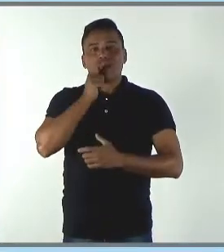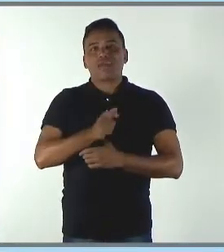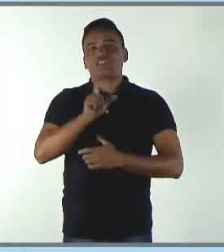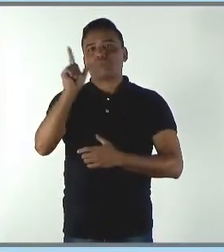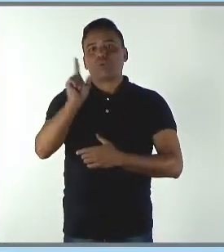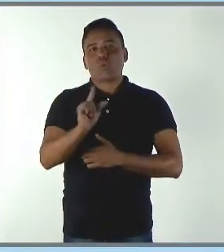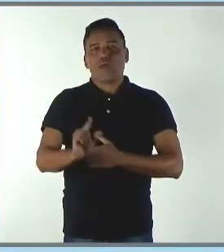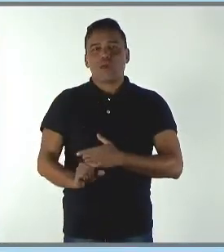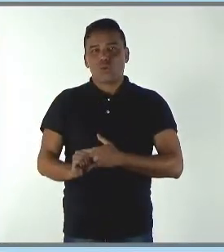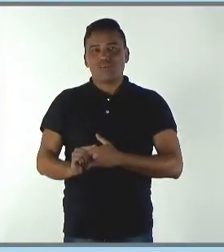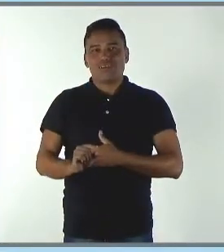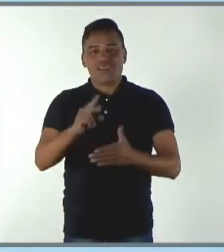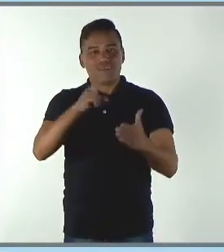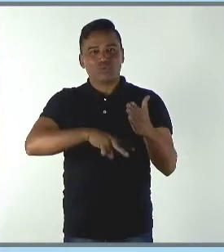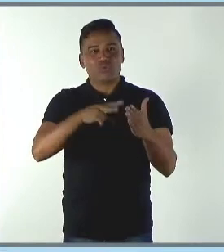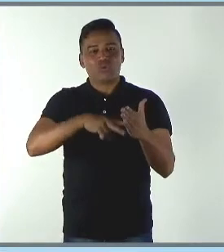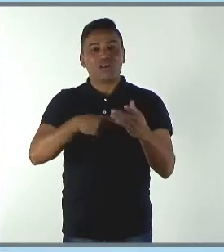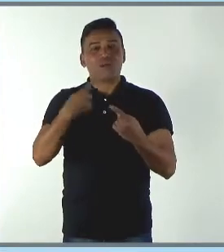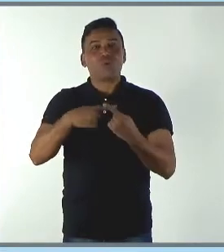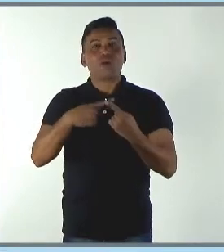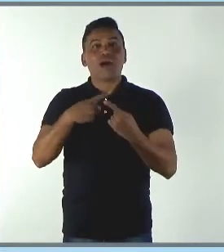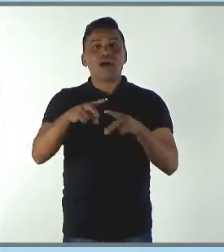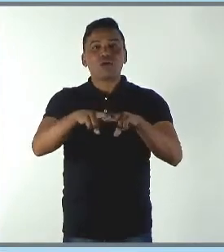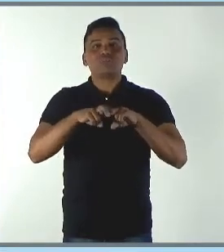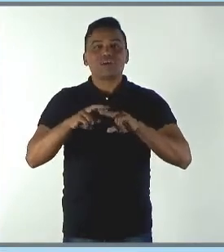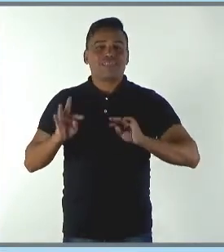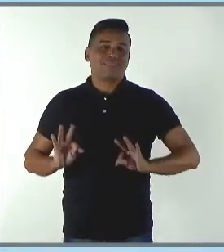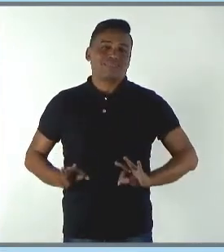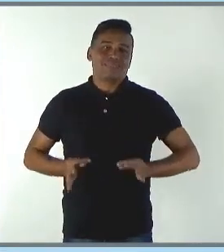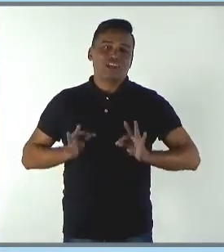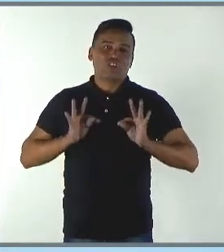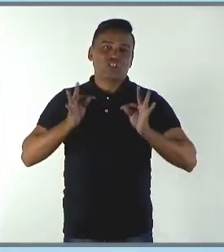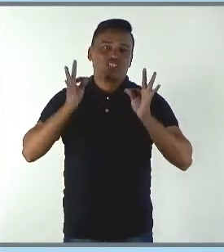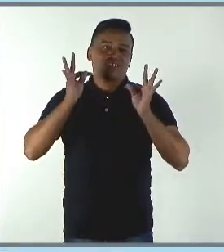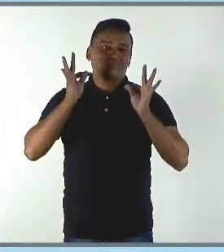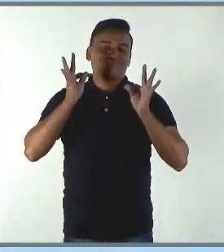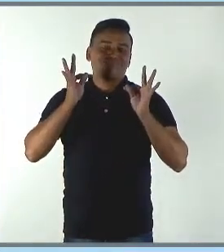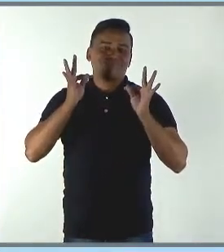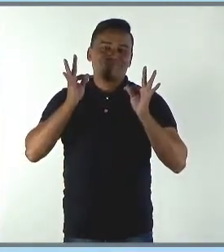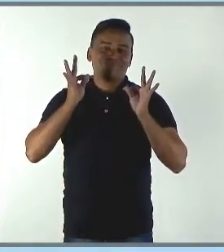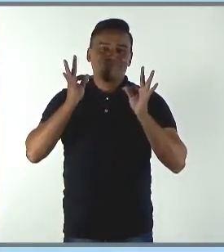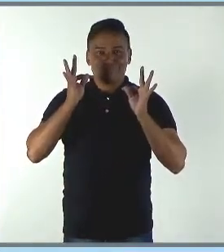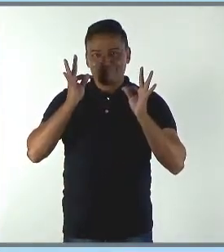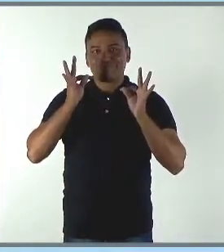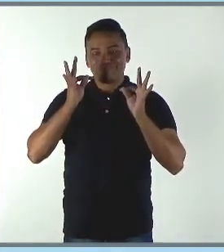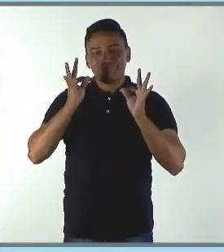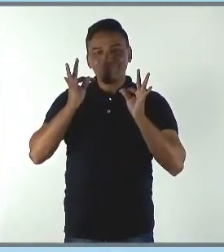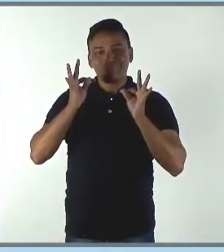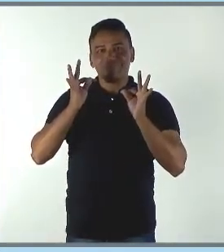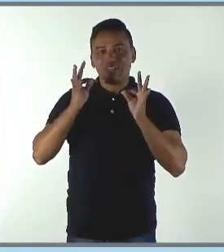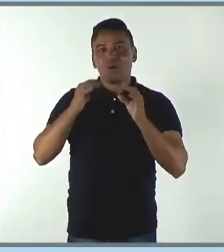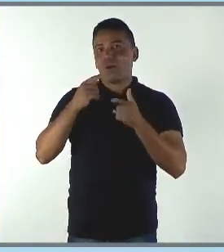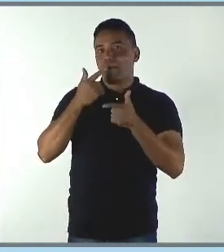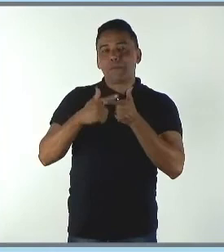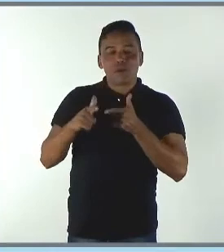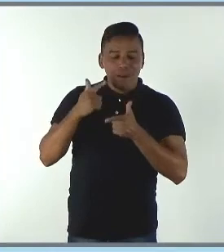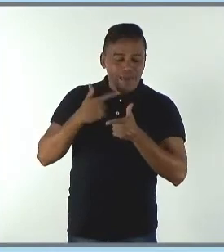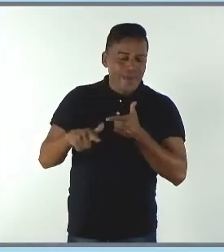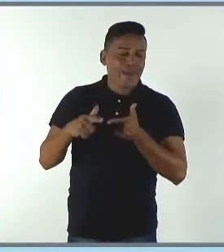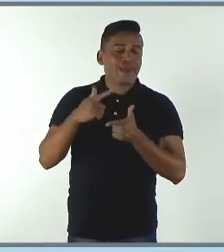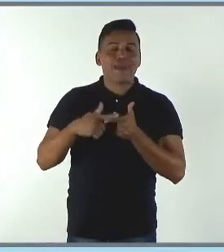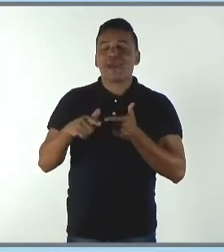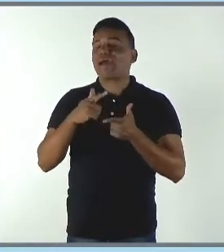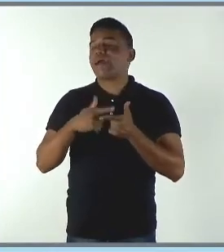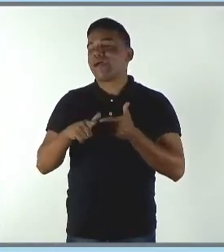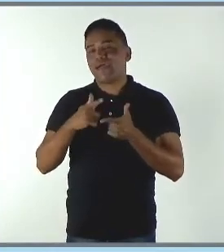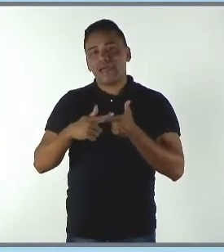leitura a entrada dos novos aparelhos tecnológicos, que aparecem no primeiro momento como vilões, né, do